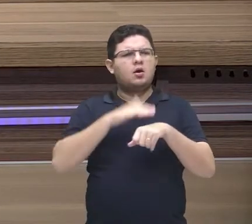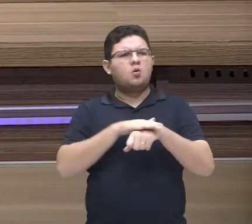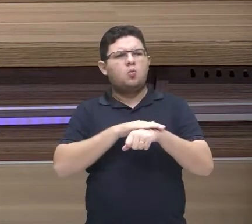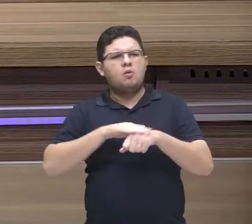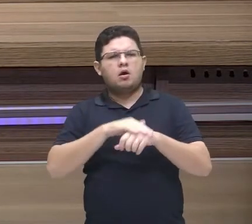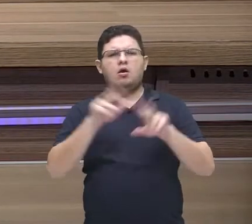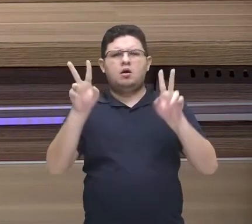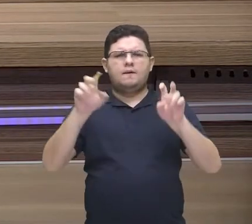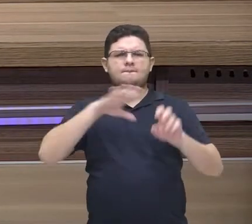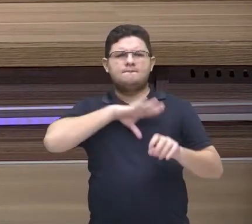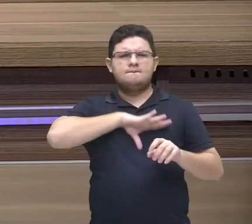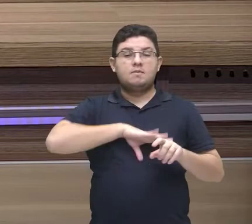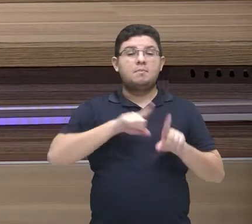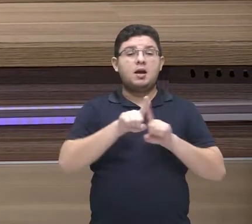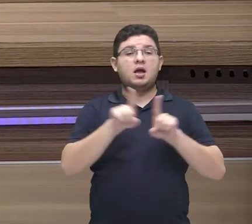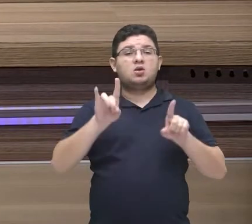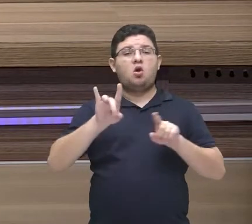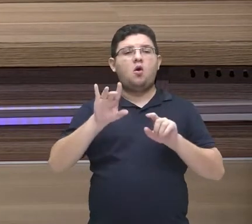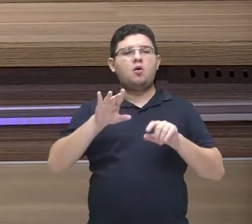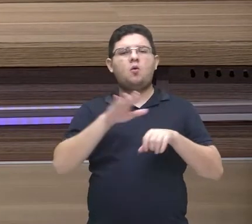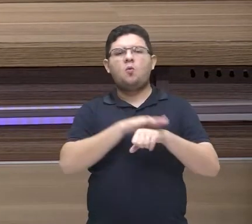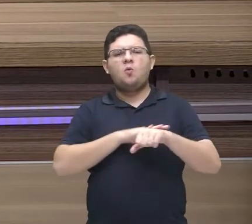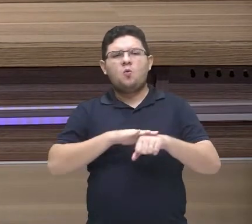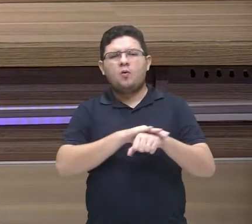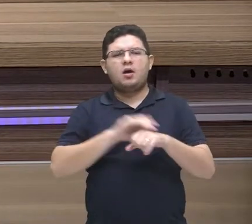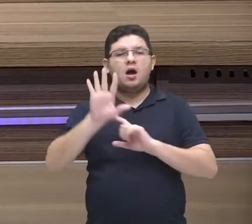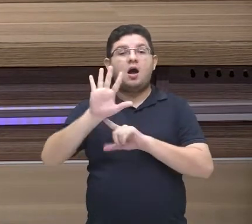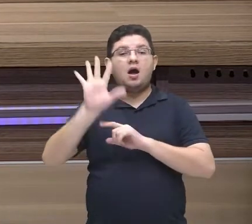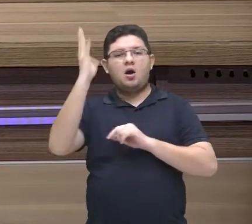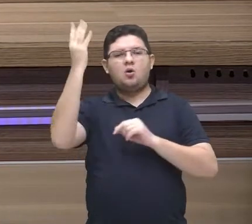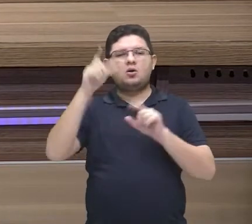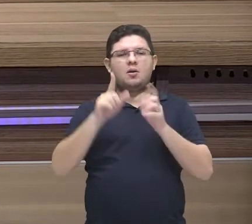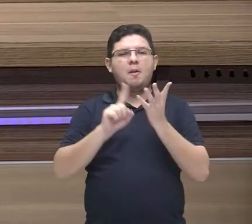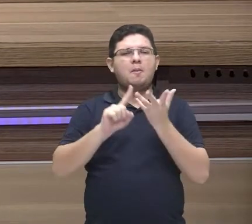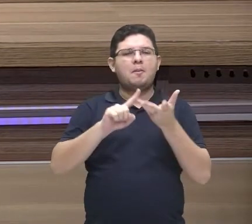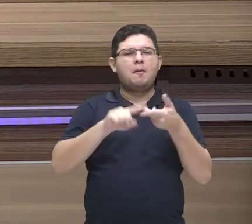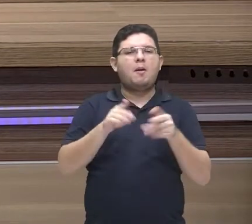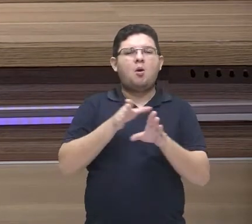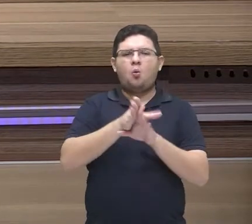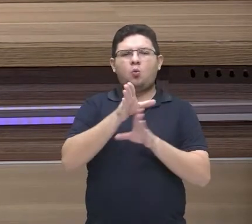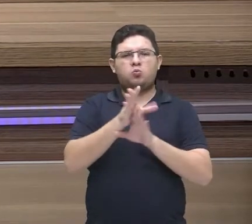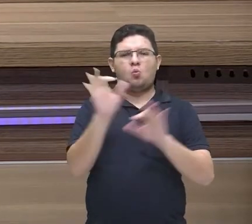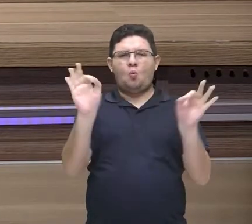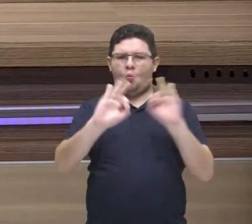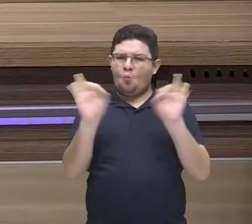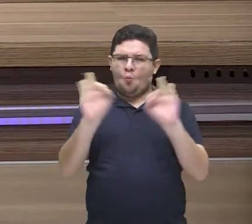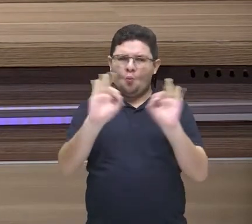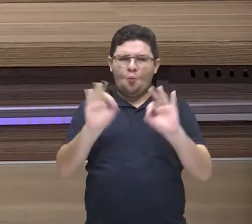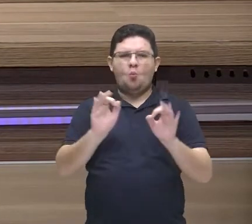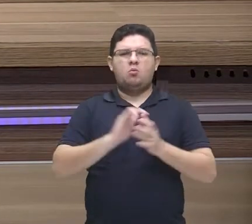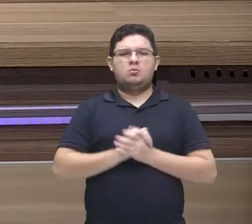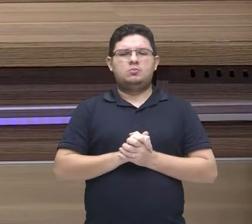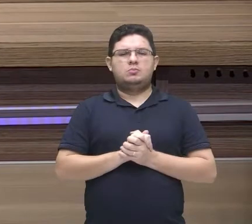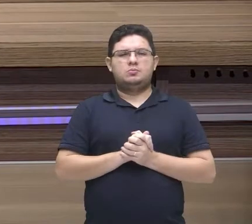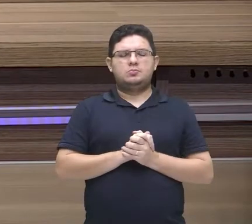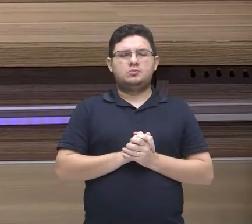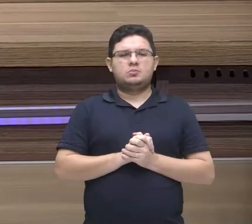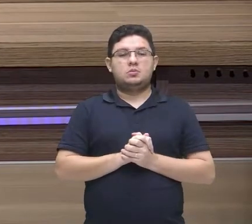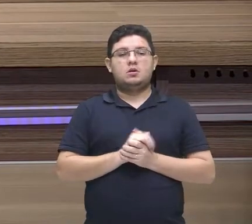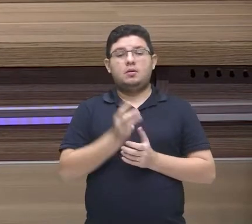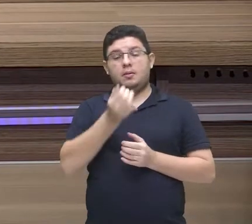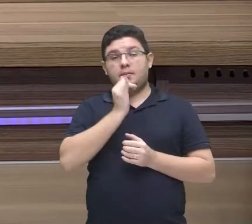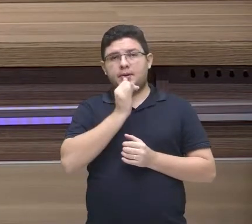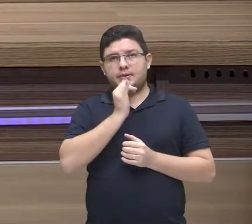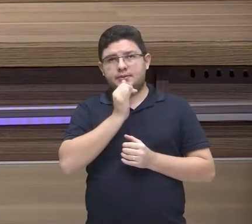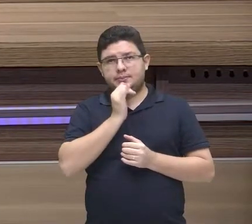falam de um acontecimento. Não falo da preparação da adolescente para a menstruação. Só um exemplo, por exemplo,